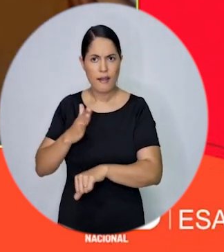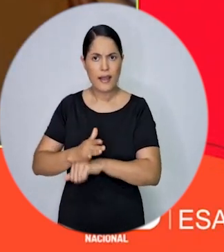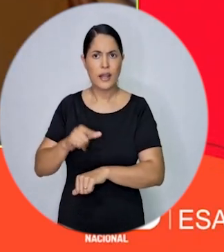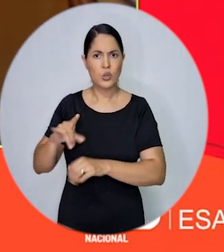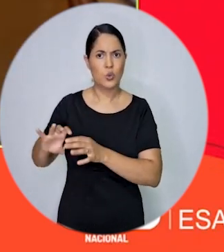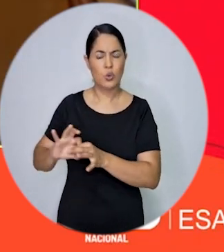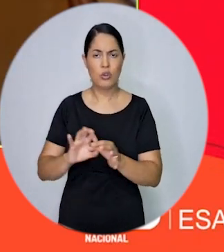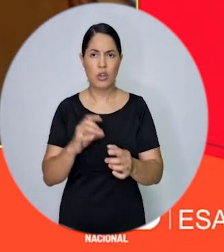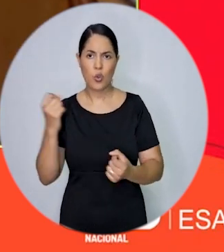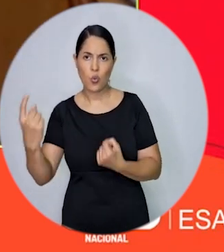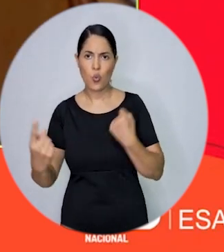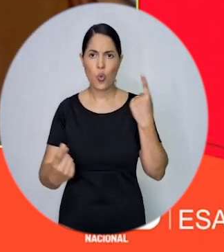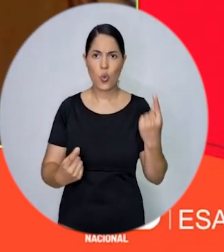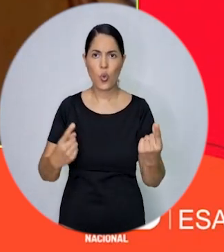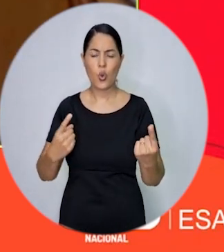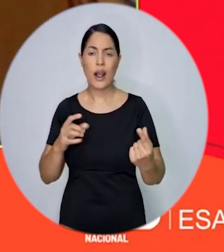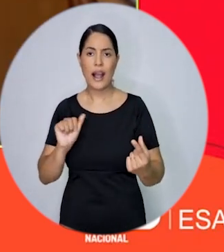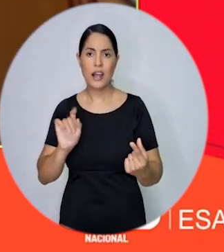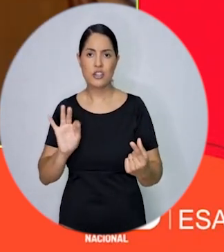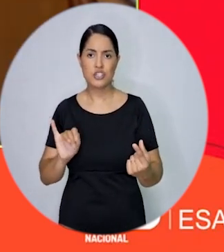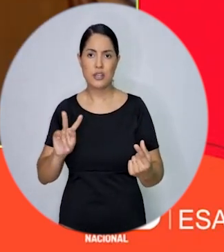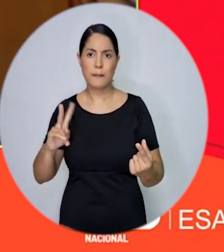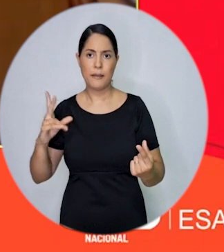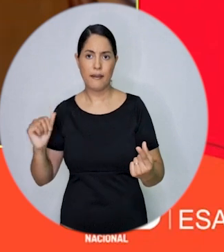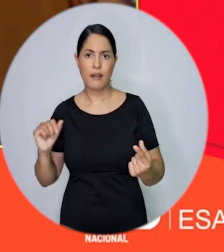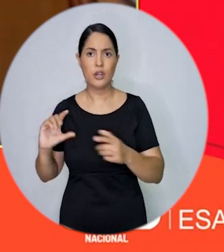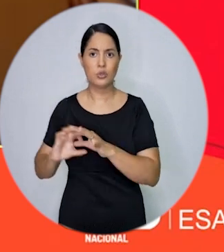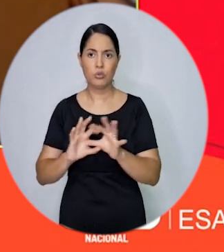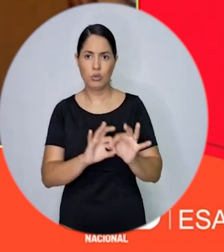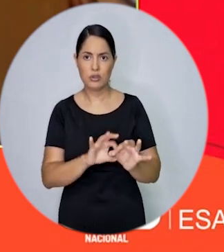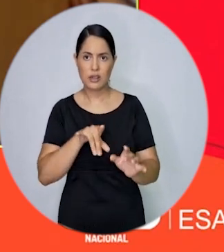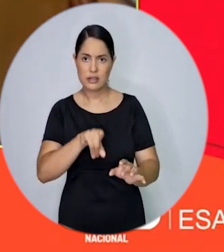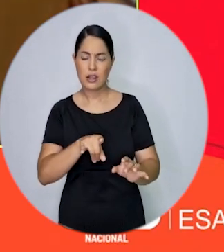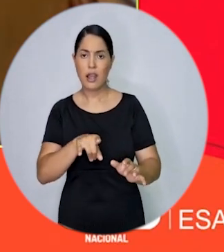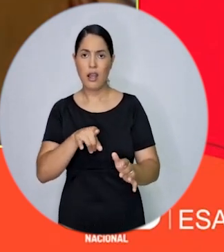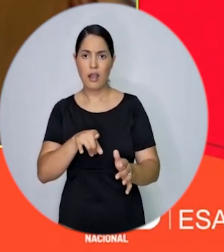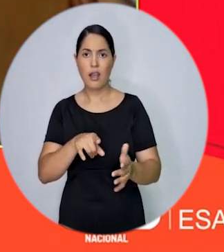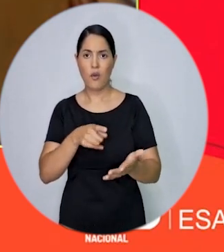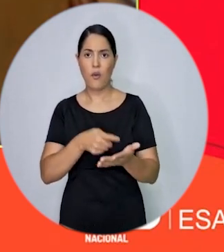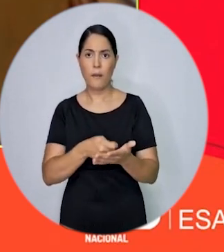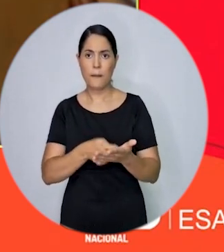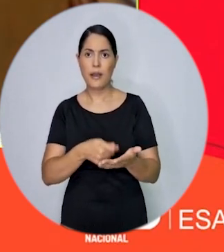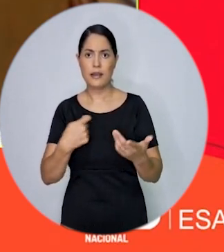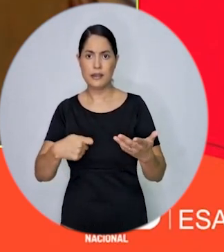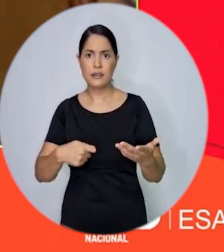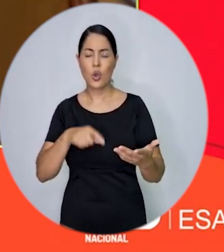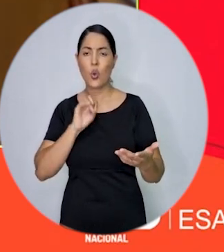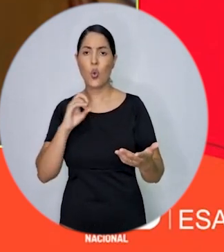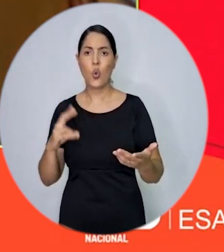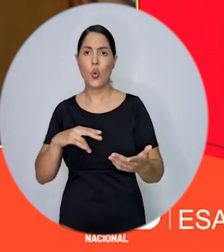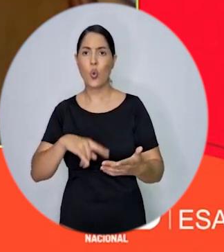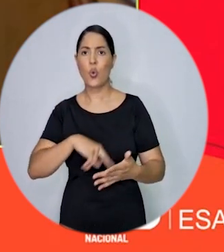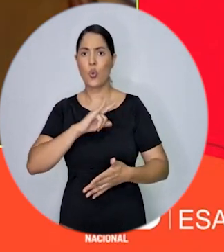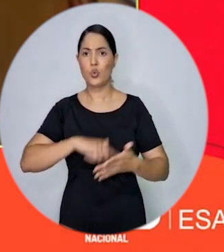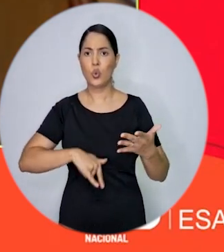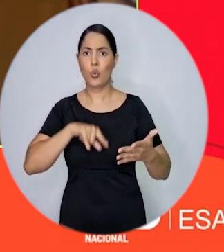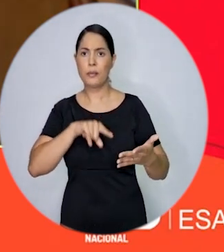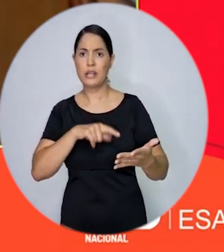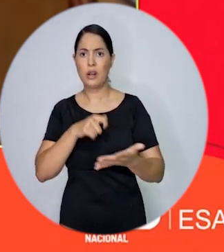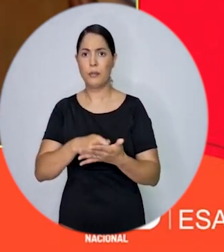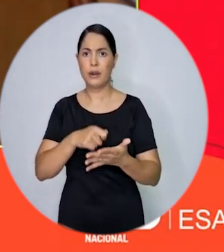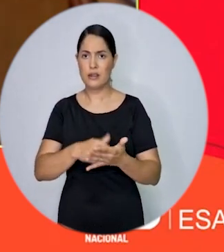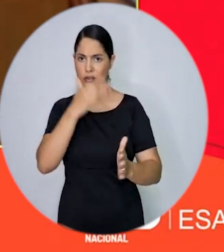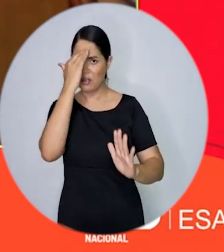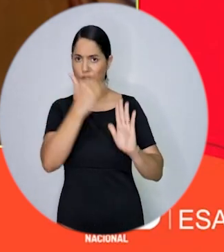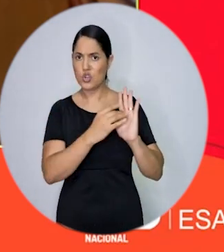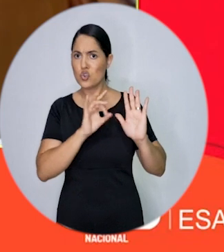atípica que tenha a ver com a natureza da obrigação ou com o título que gerou aquela